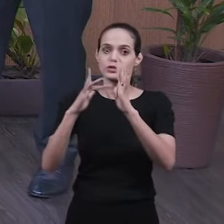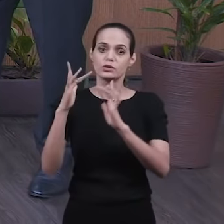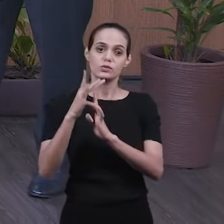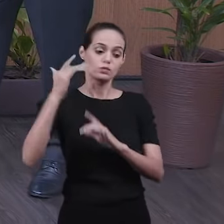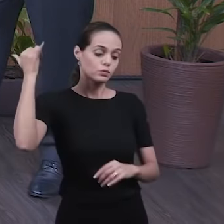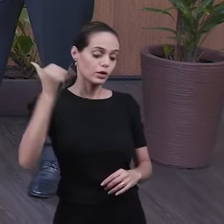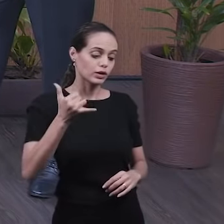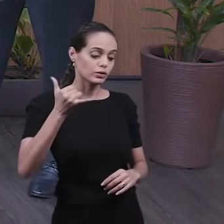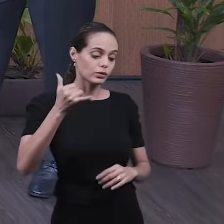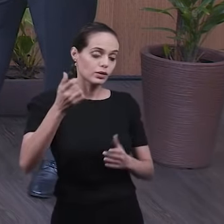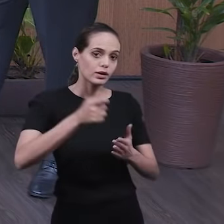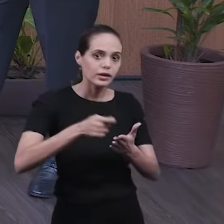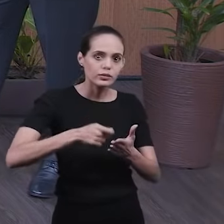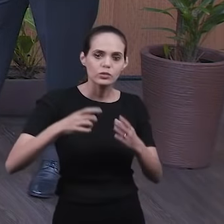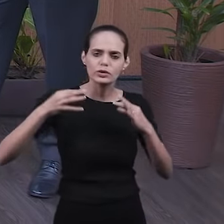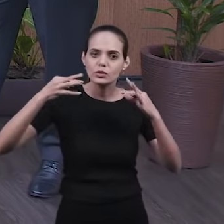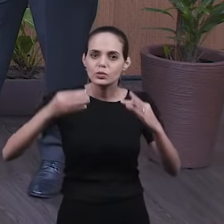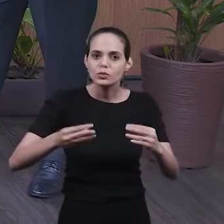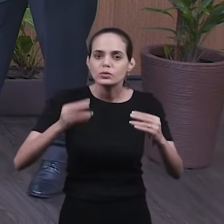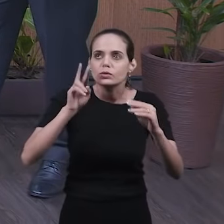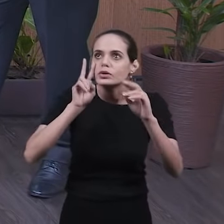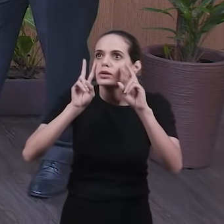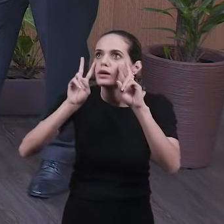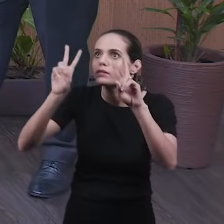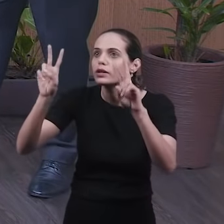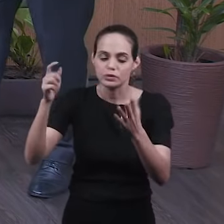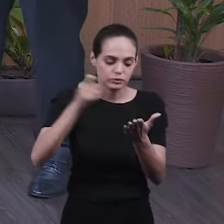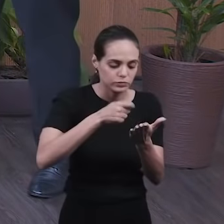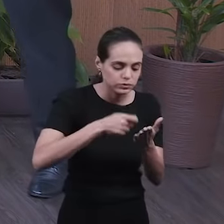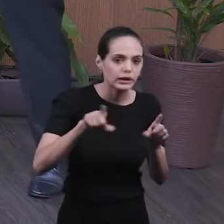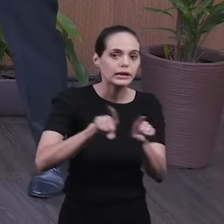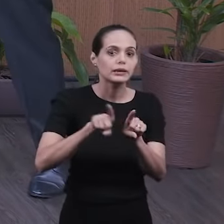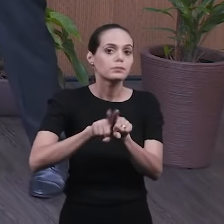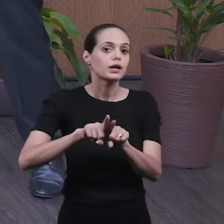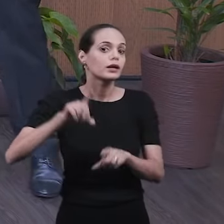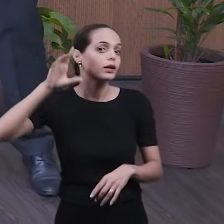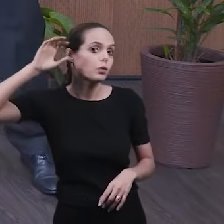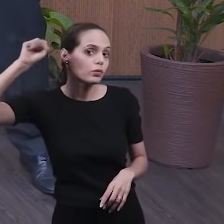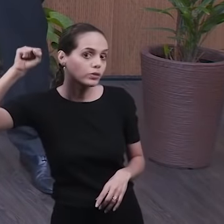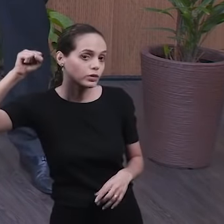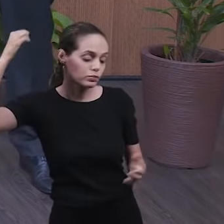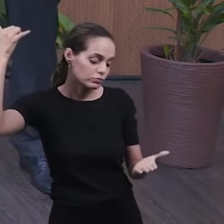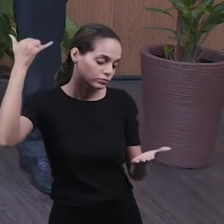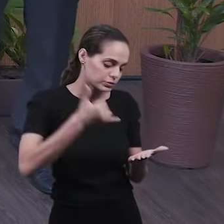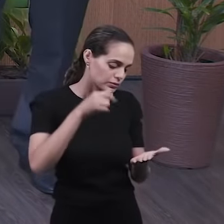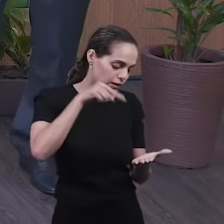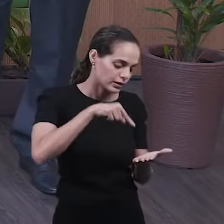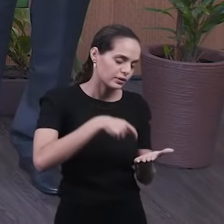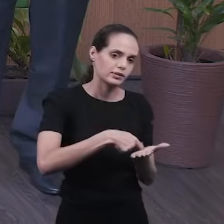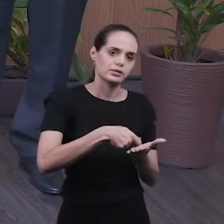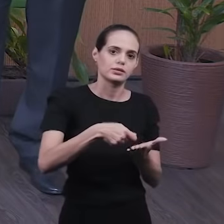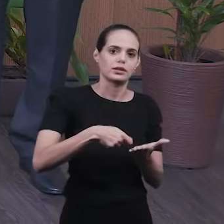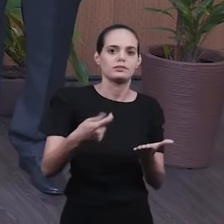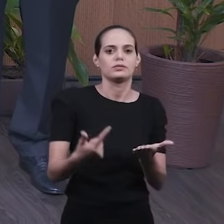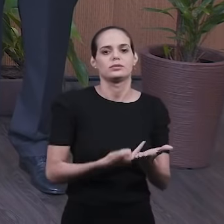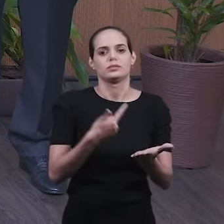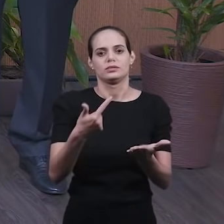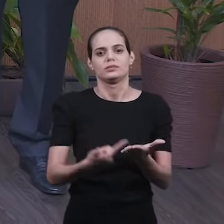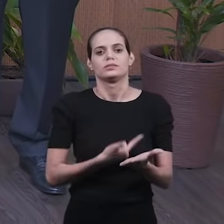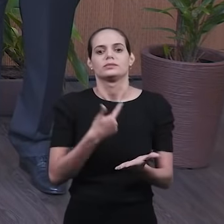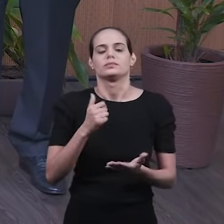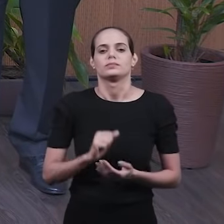que estava vendo. O que vê e o que ouves, escreve no livro. Amém. Ele